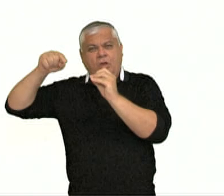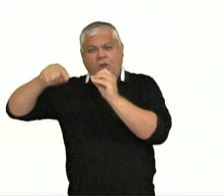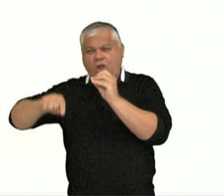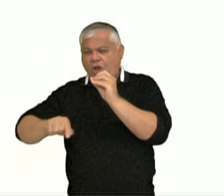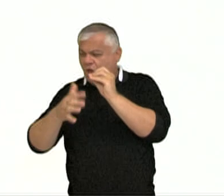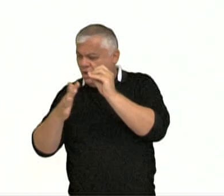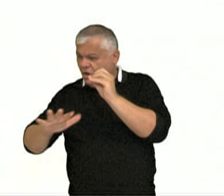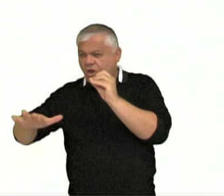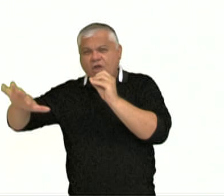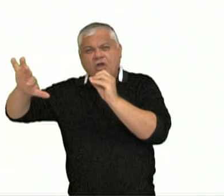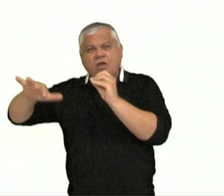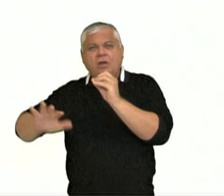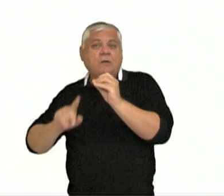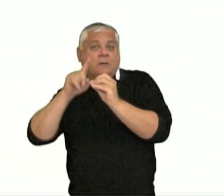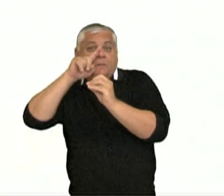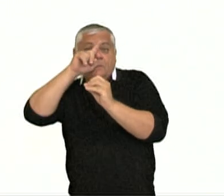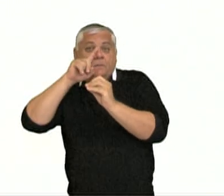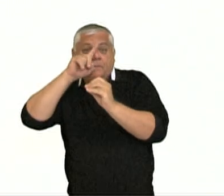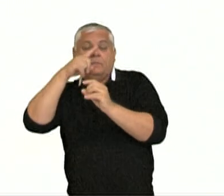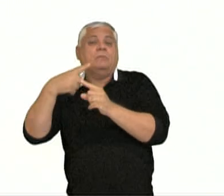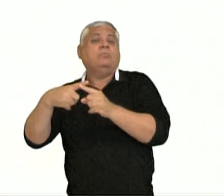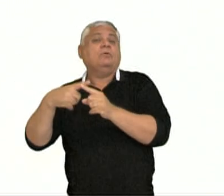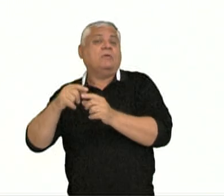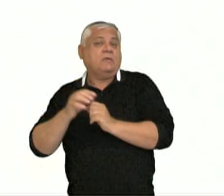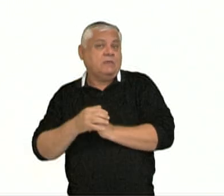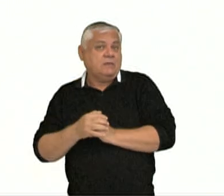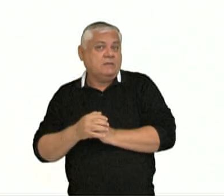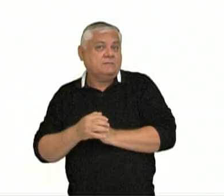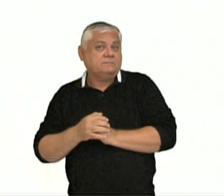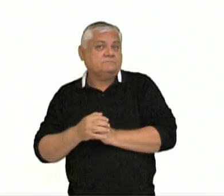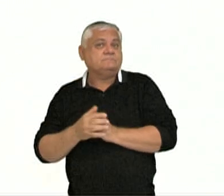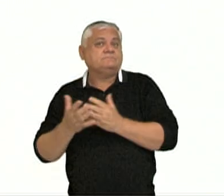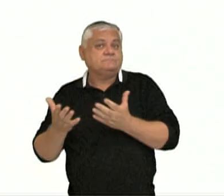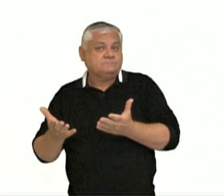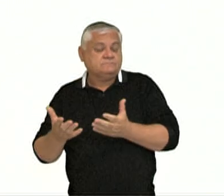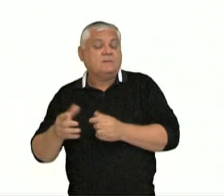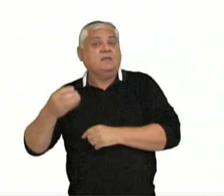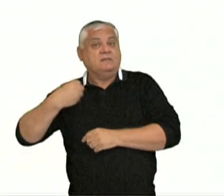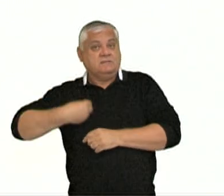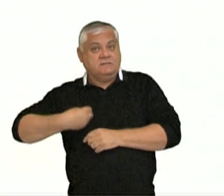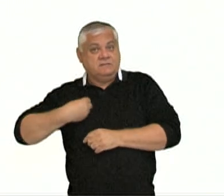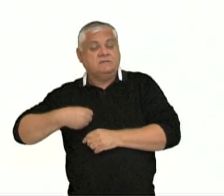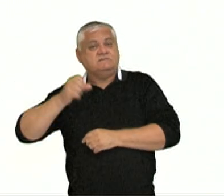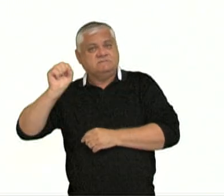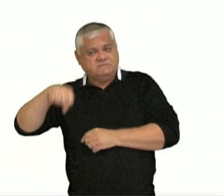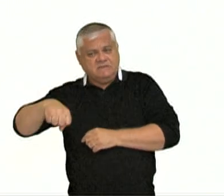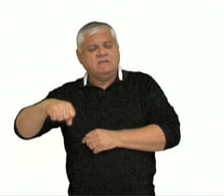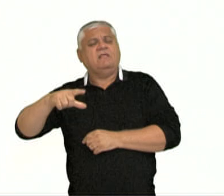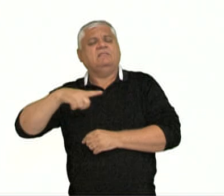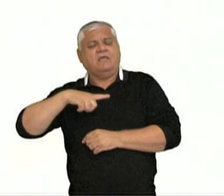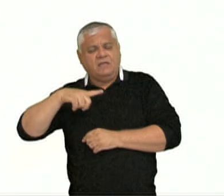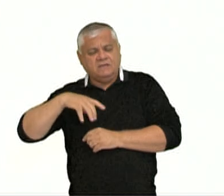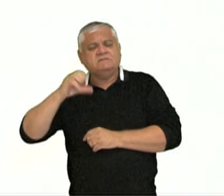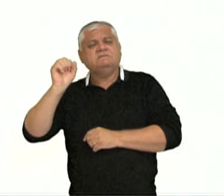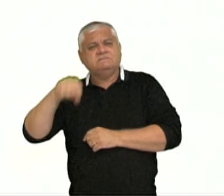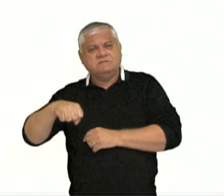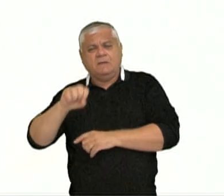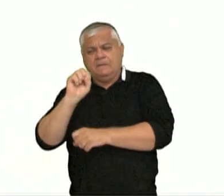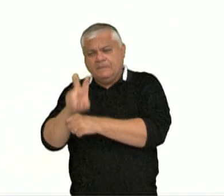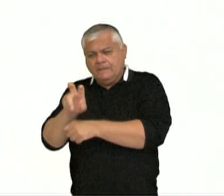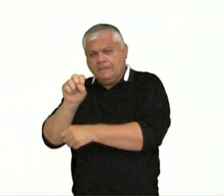né? Então, já respondendo uma parte da nossa reflexão. Existem riscos sim de contaminação,